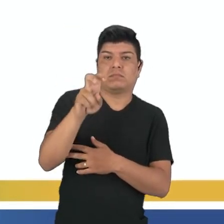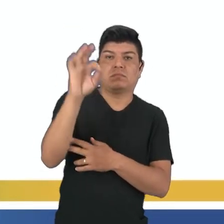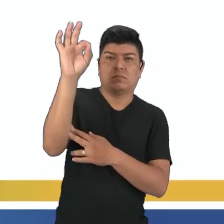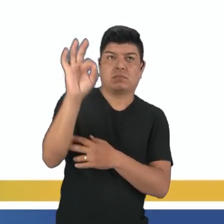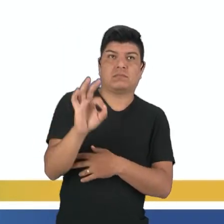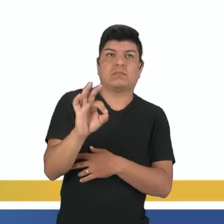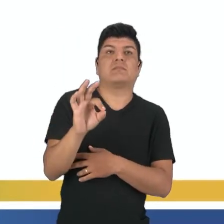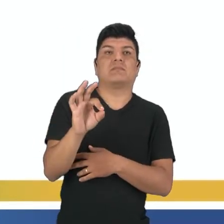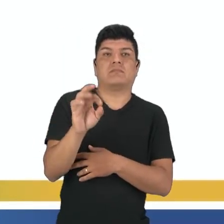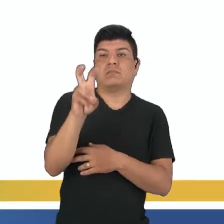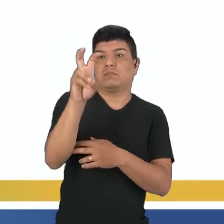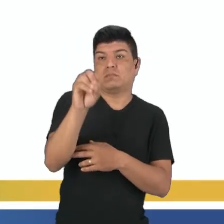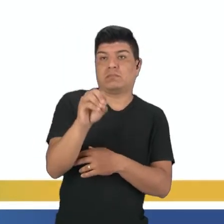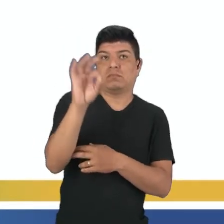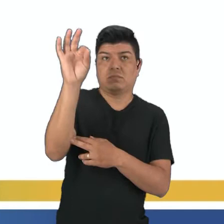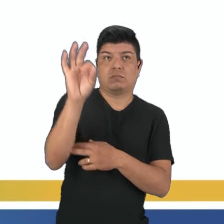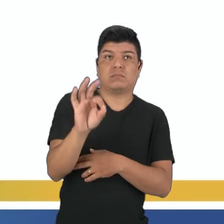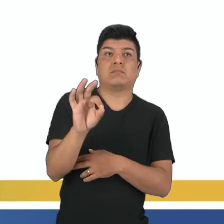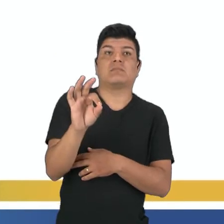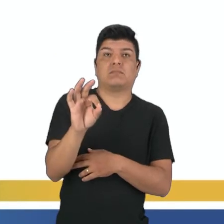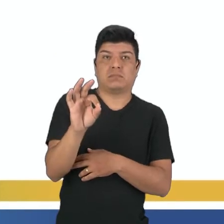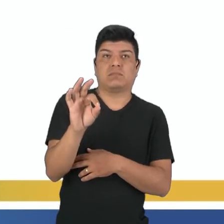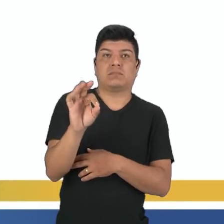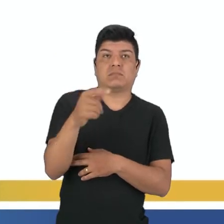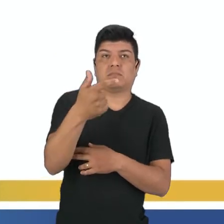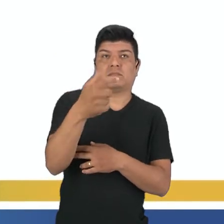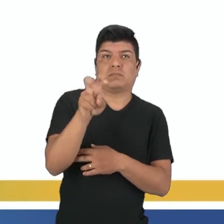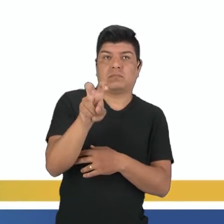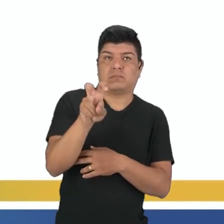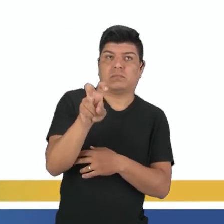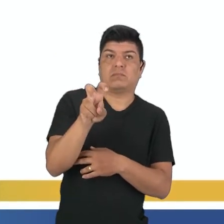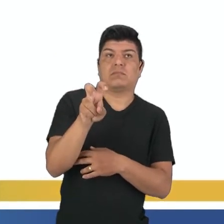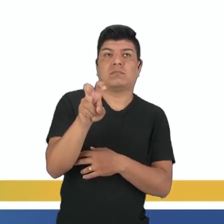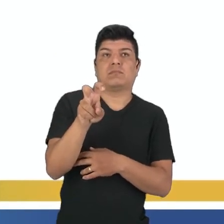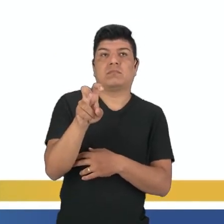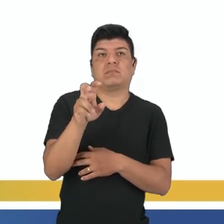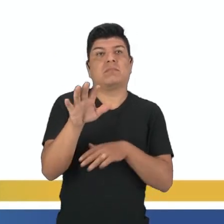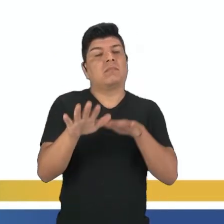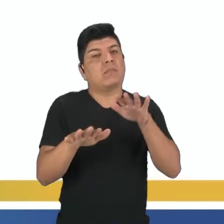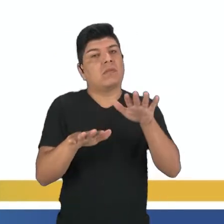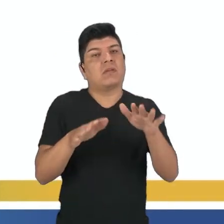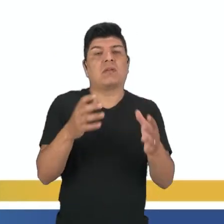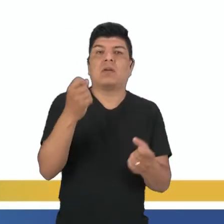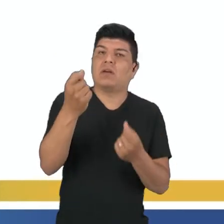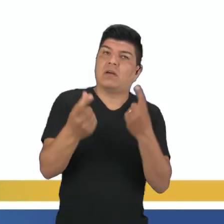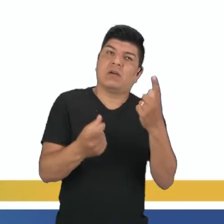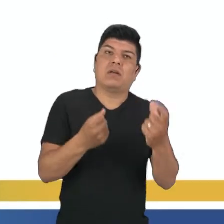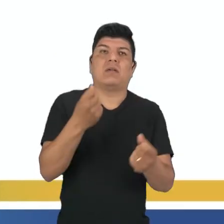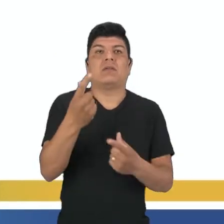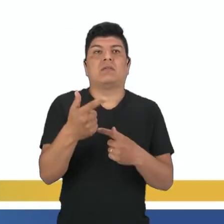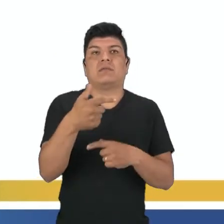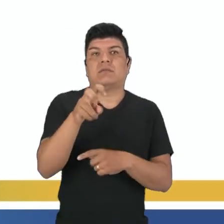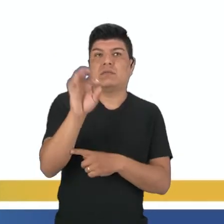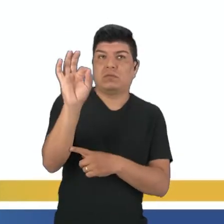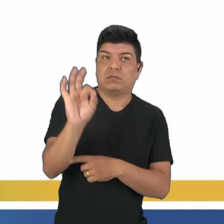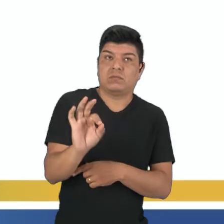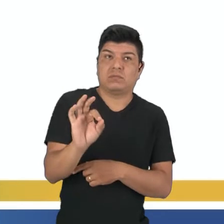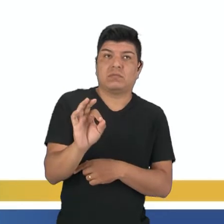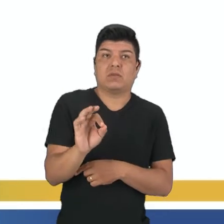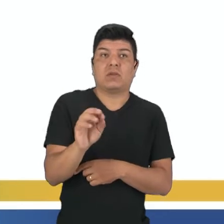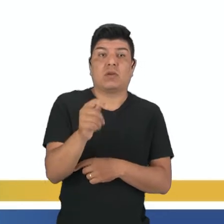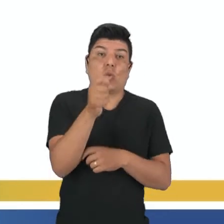menudo 75%, a vezes 50%, né? De vez em quando, né,